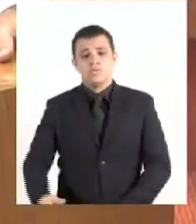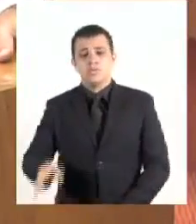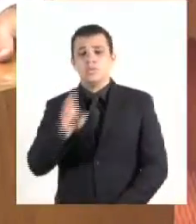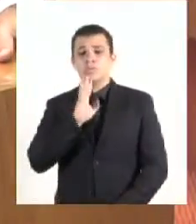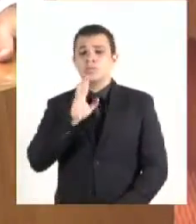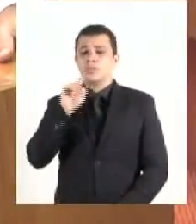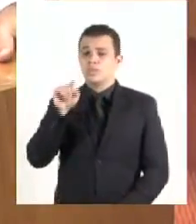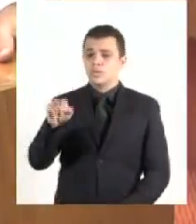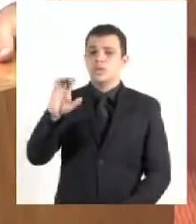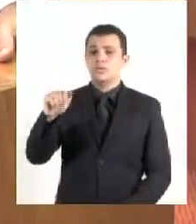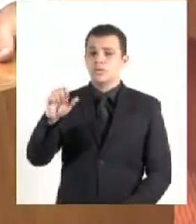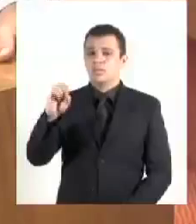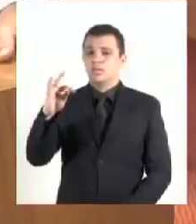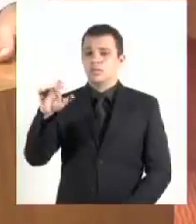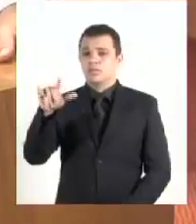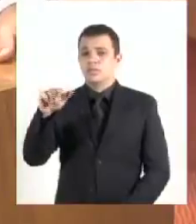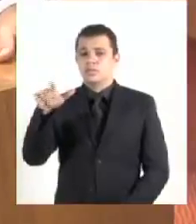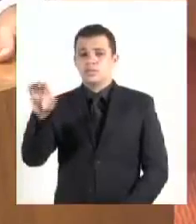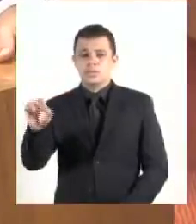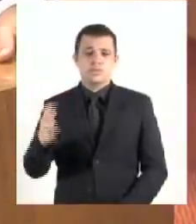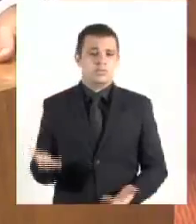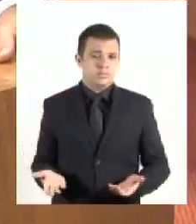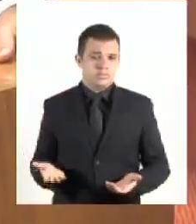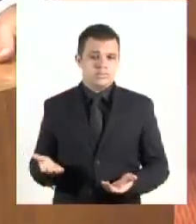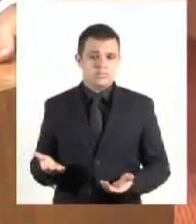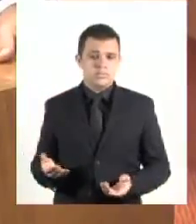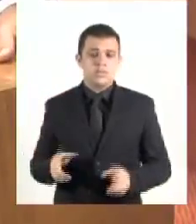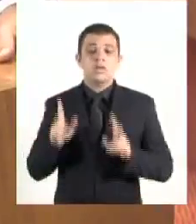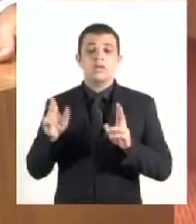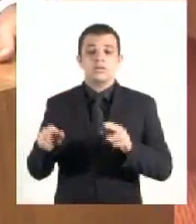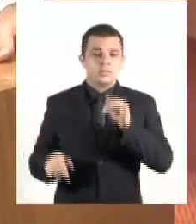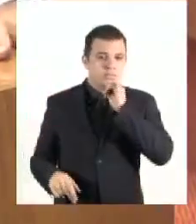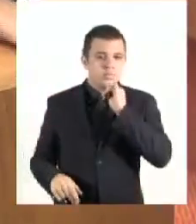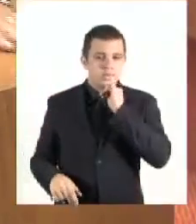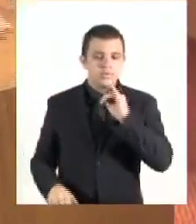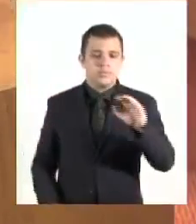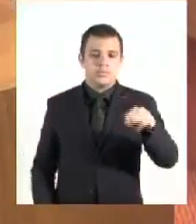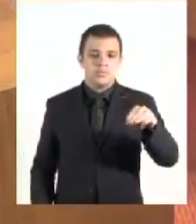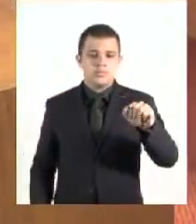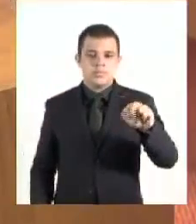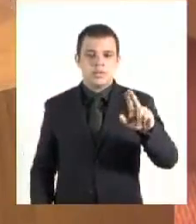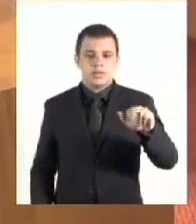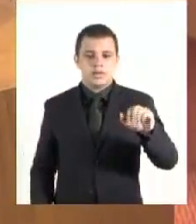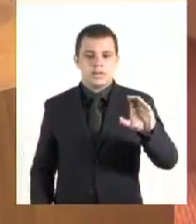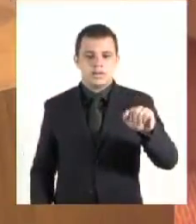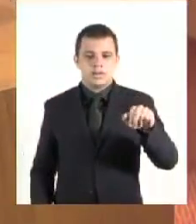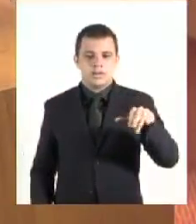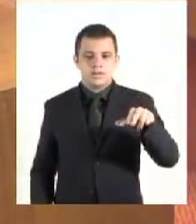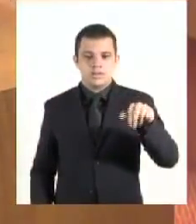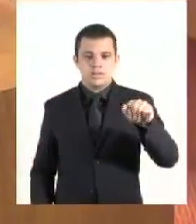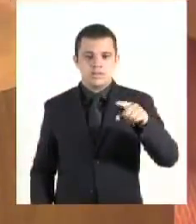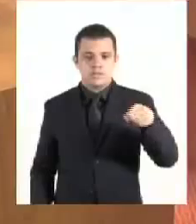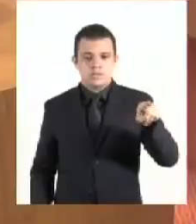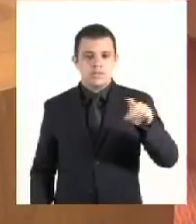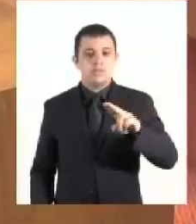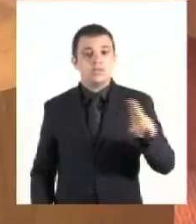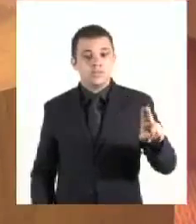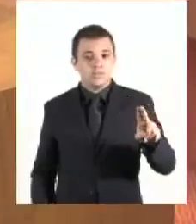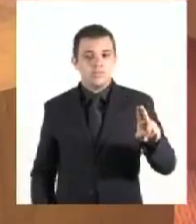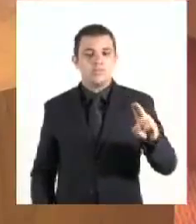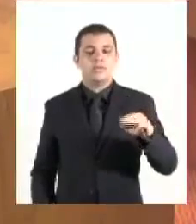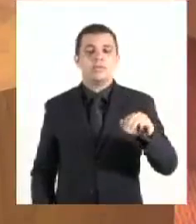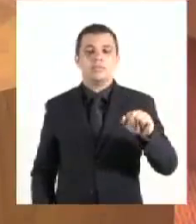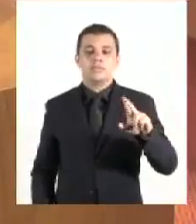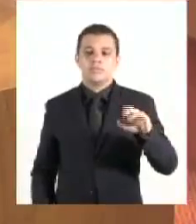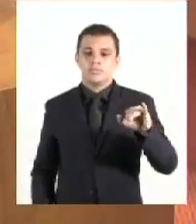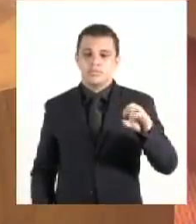é o Maracanã, que o nome do estádio do Maracanã é Mário Filho, como é o nosso aeroporto do Tirirical, quando nós falamos, sempre falamos